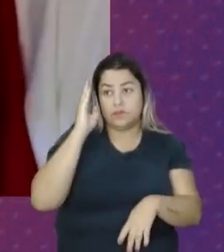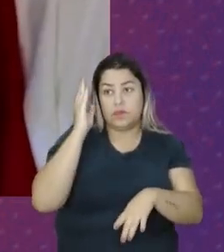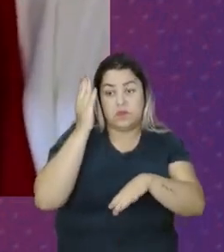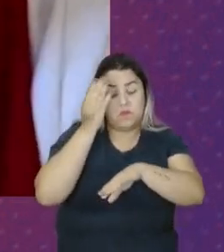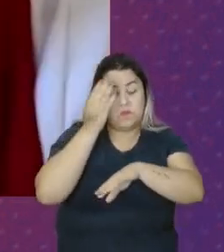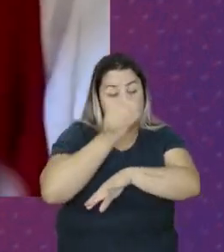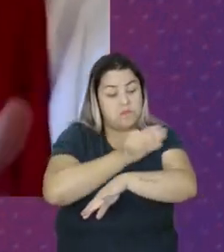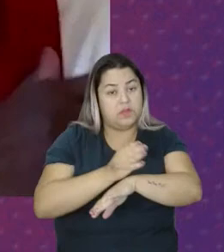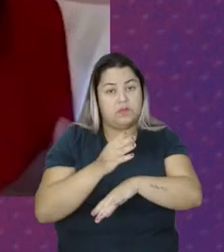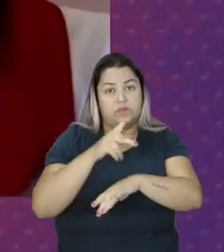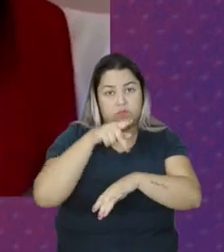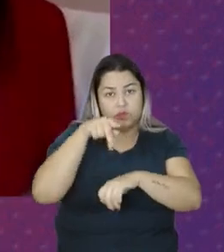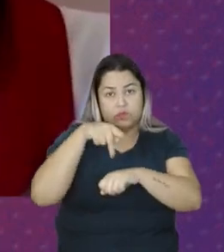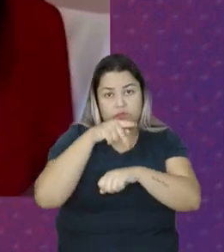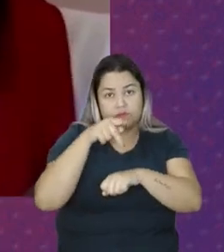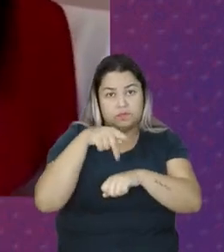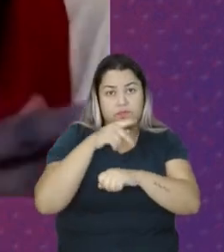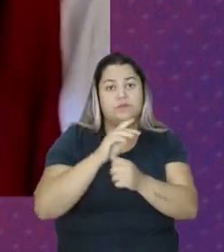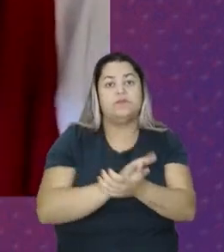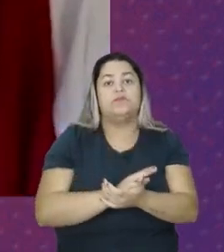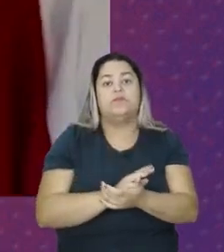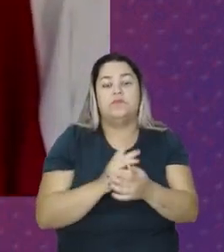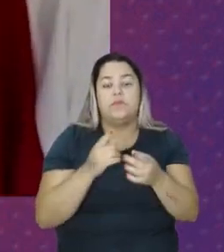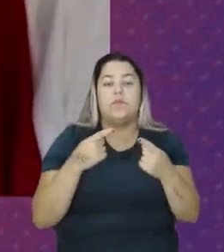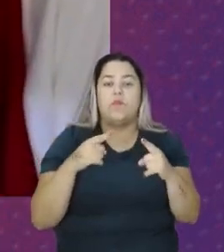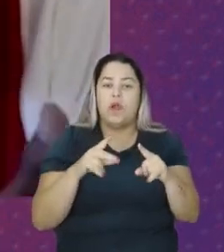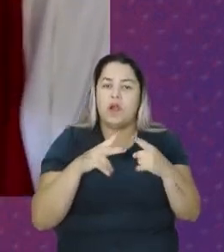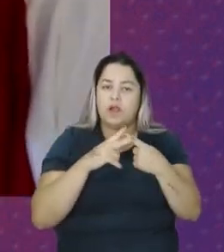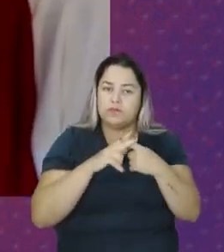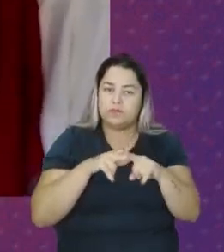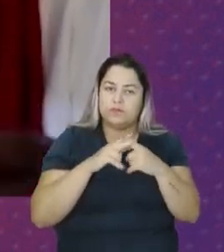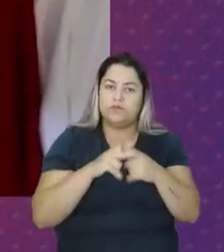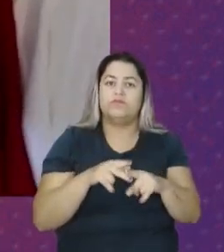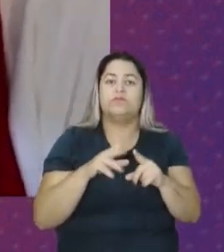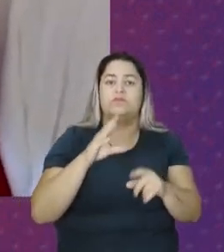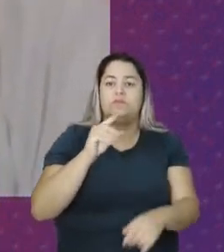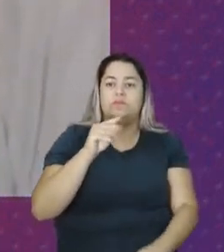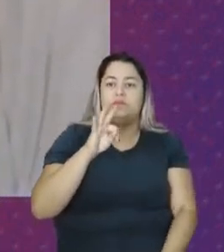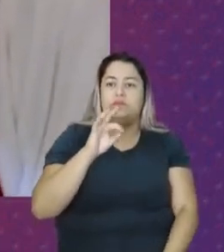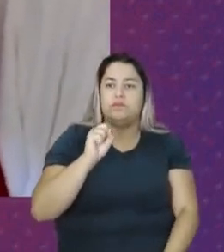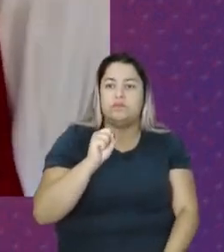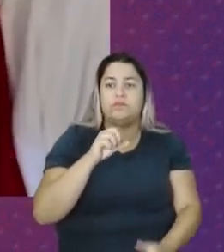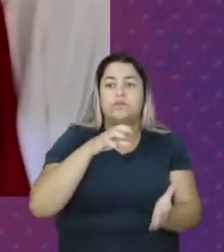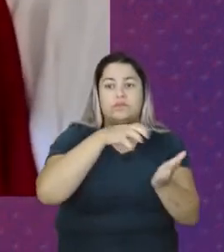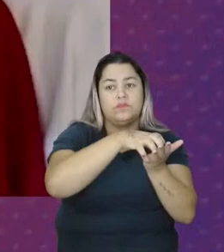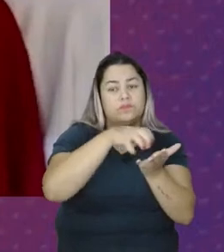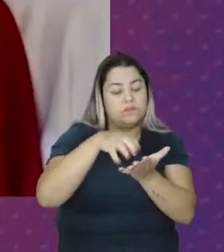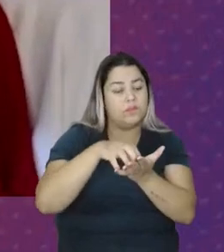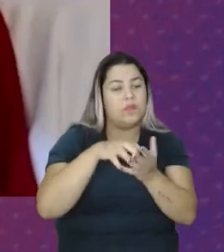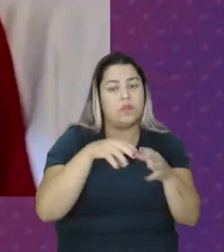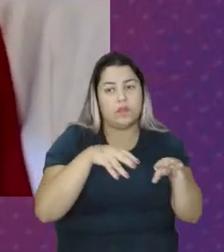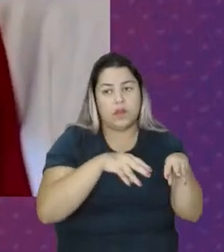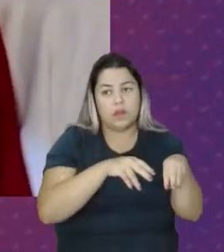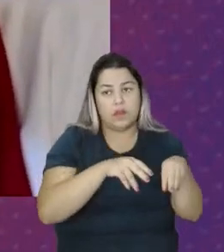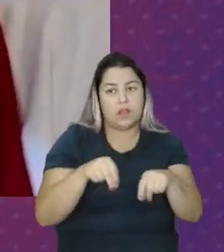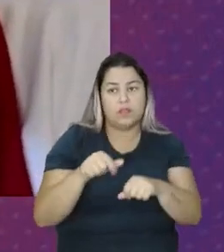uma ferramenta de enfrentamento ao racismo. Eu vou dizer de cotas, mas vou dizer também da demarcação da